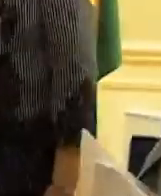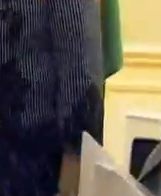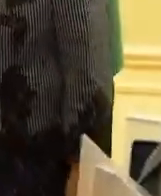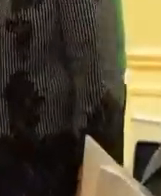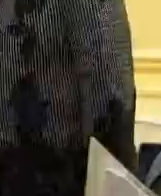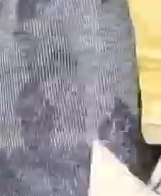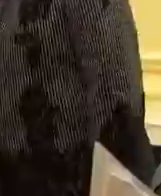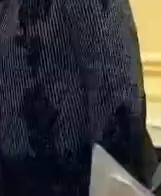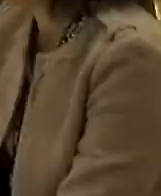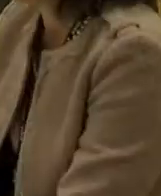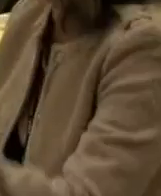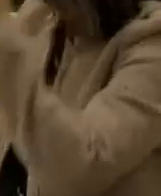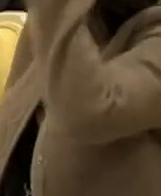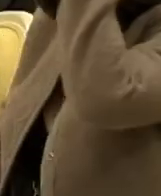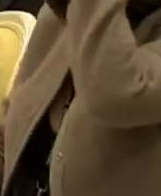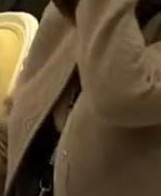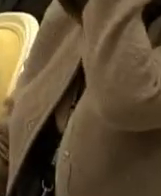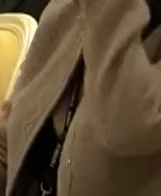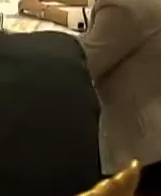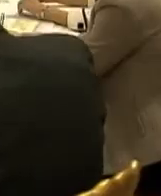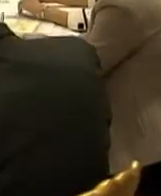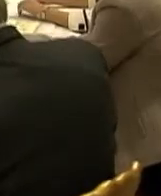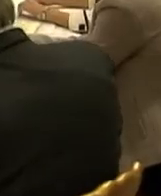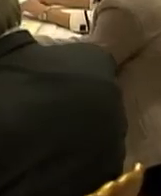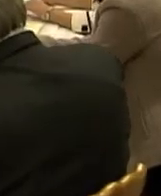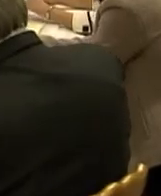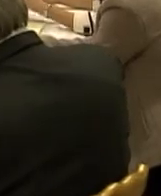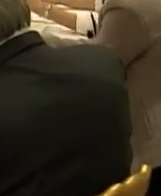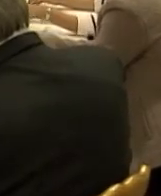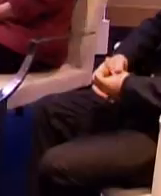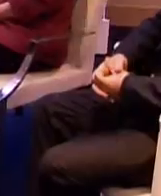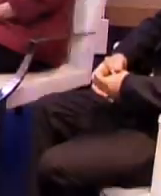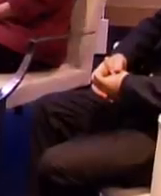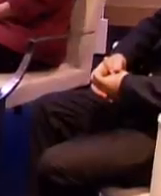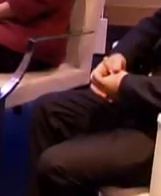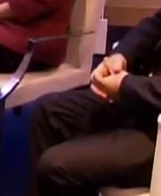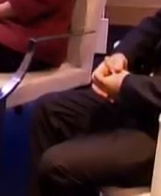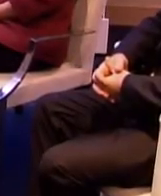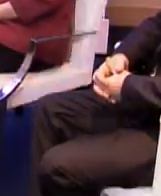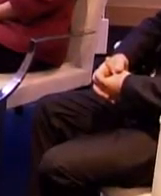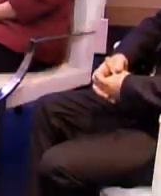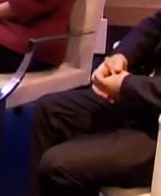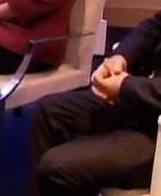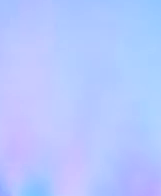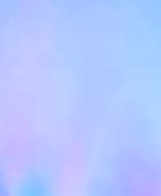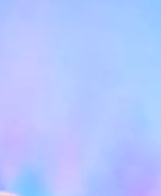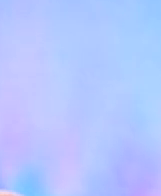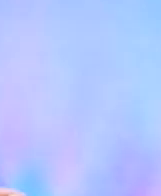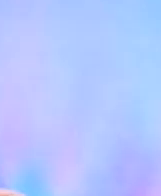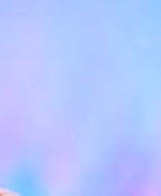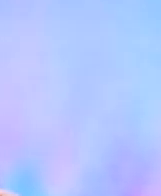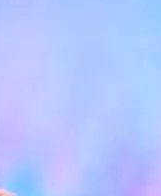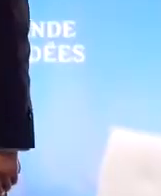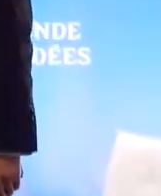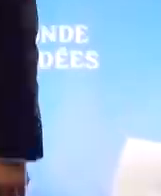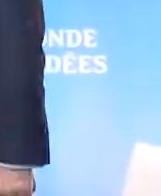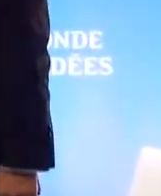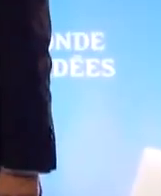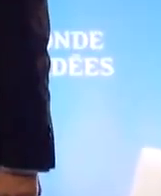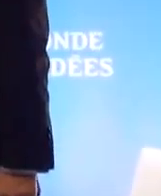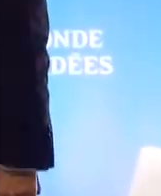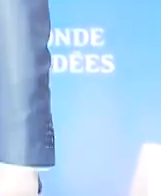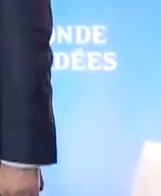também manteve encontros bilaterais com o primeiro-ministro de Singapura, com a primeira-ministra da Alemanha, Angela Merkel, e